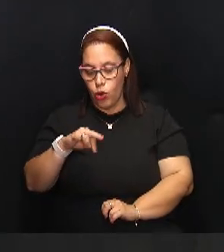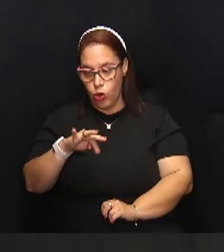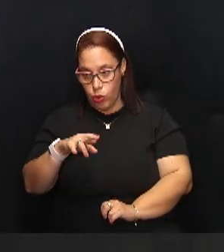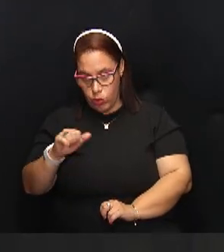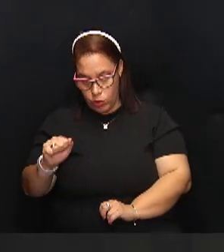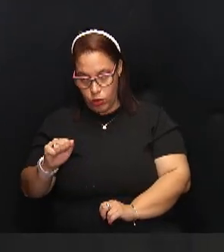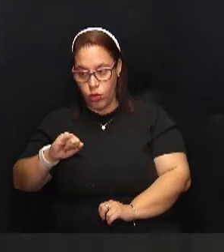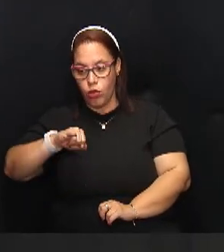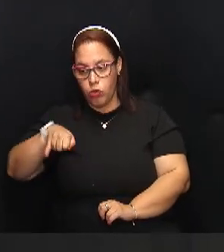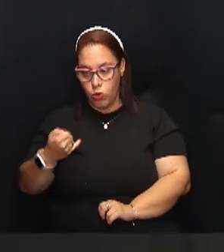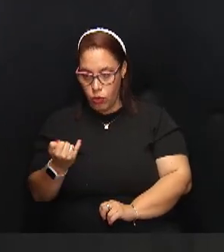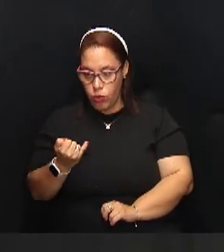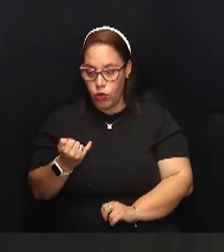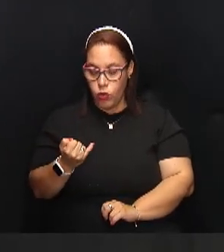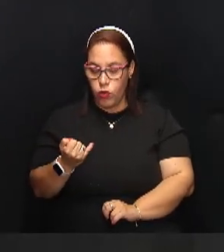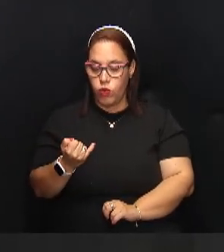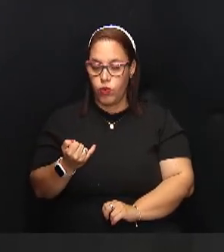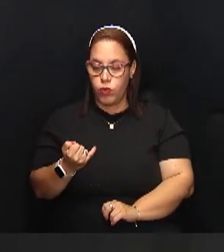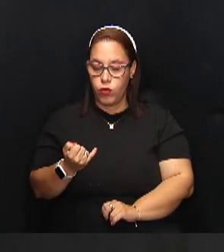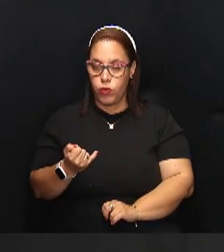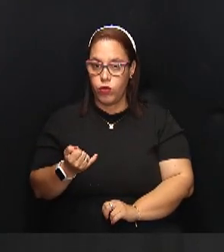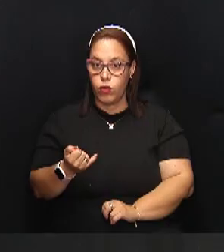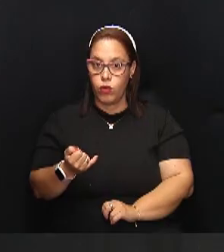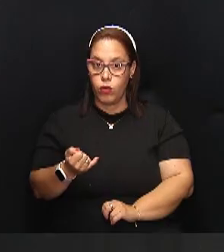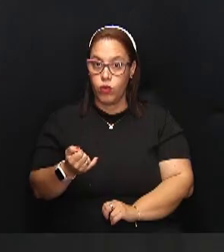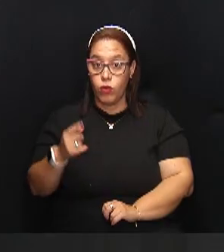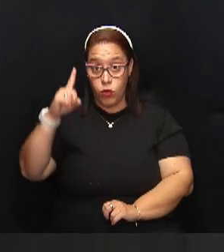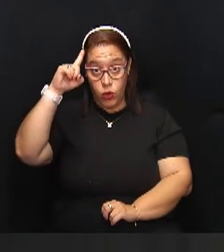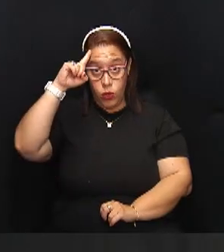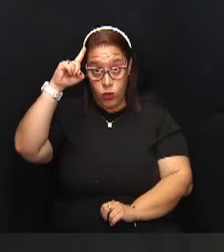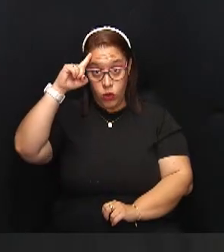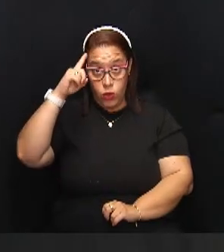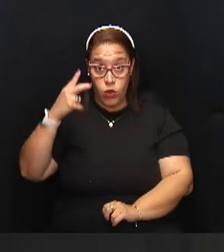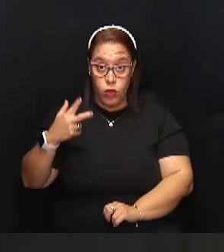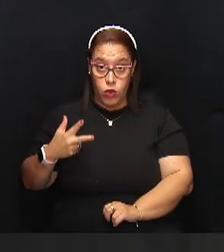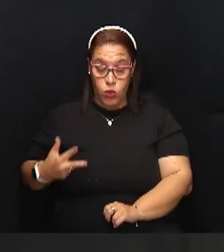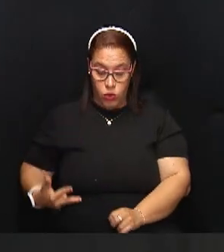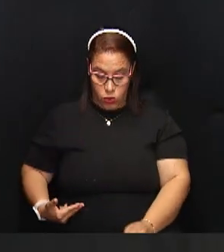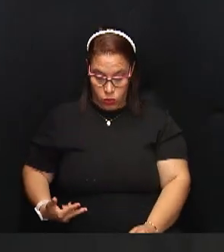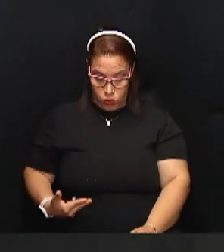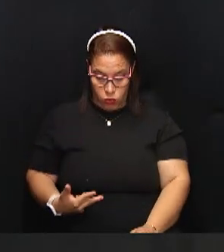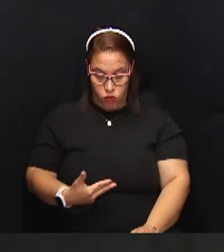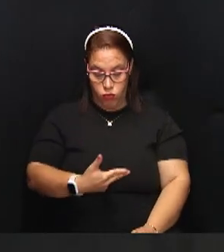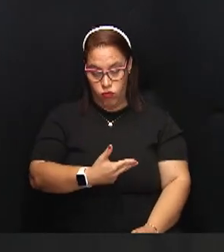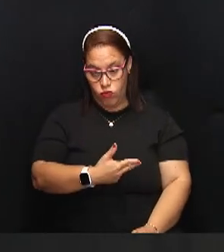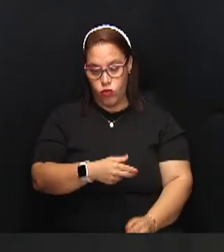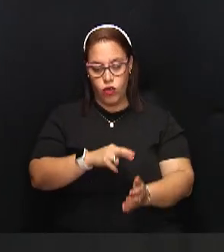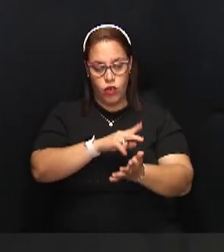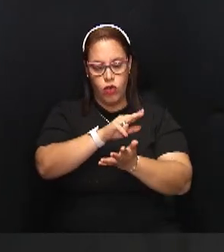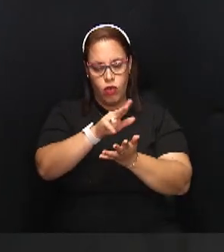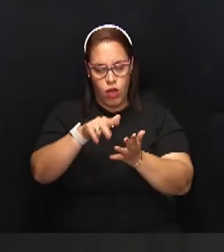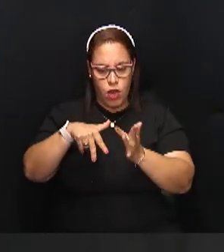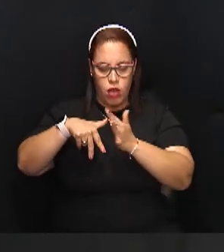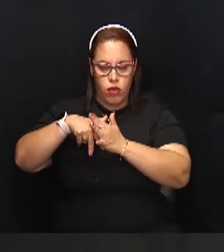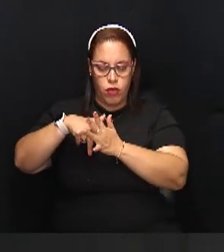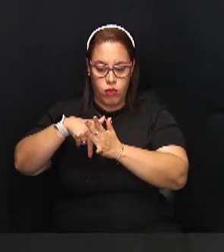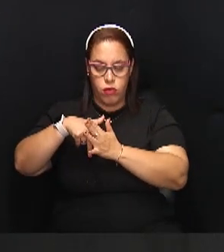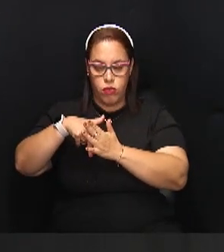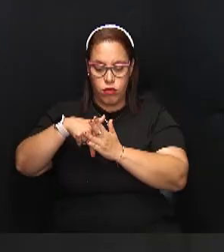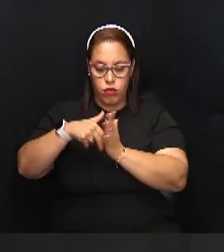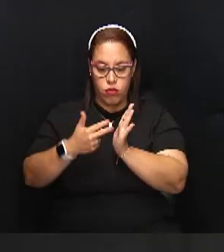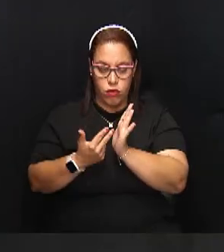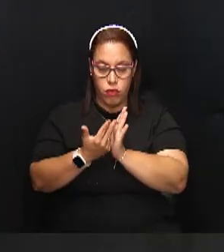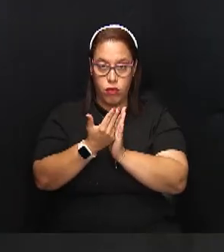a oportunidade de participar de um dia de cirurgias, de um mutirão de cirurgia. Então foram vários pacientes que foram